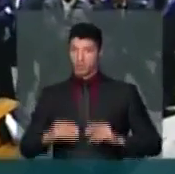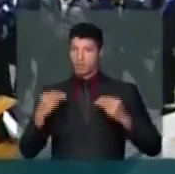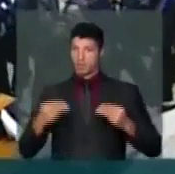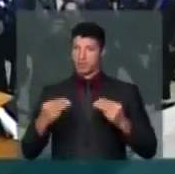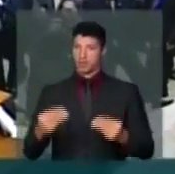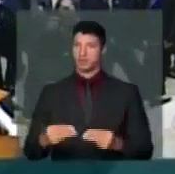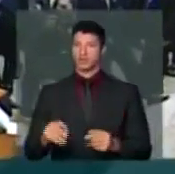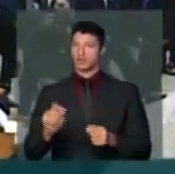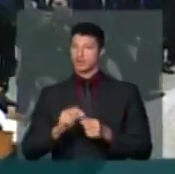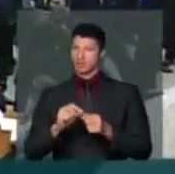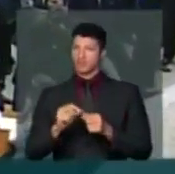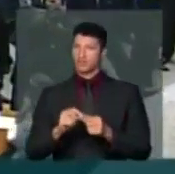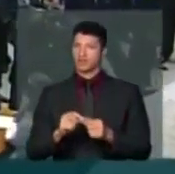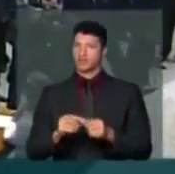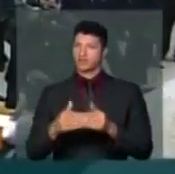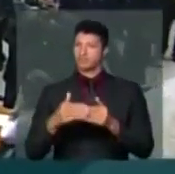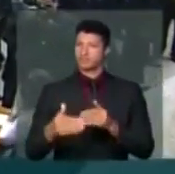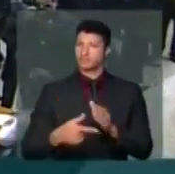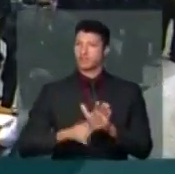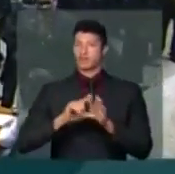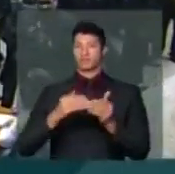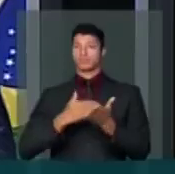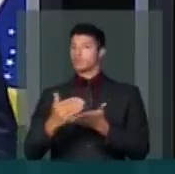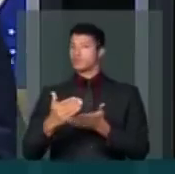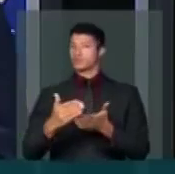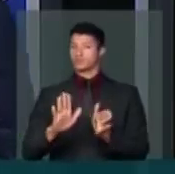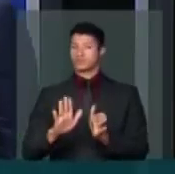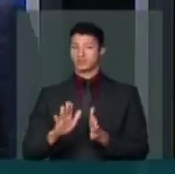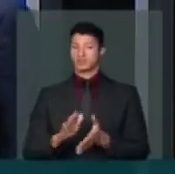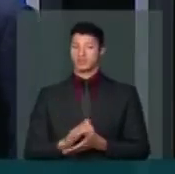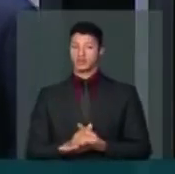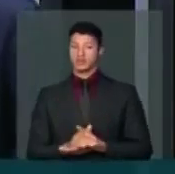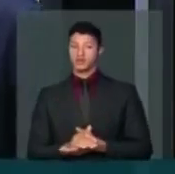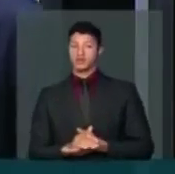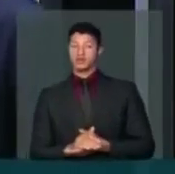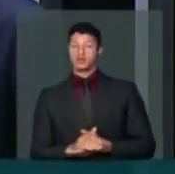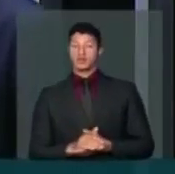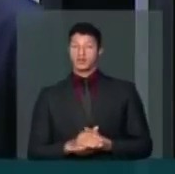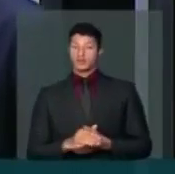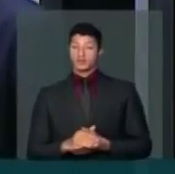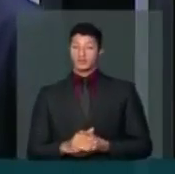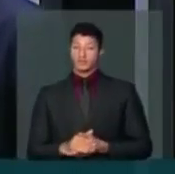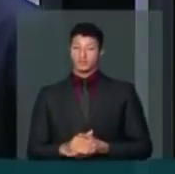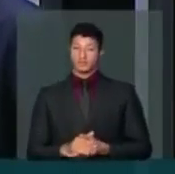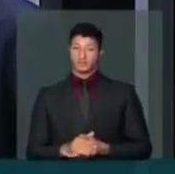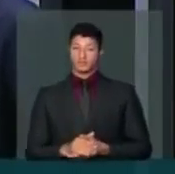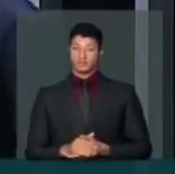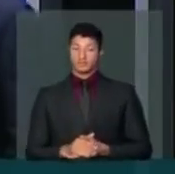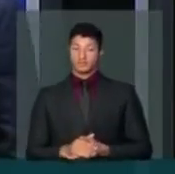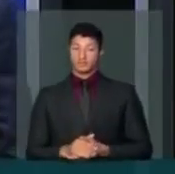agindo premeditadamente desde o primeiro momento. Premeditado.